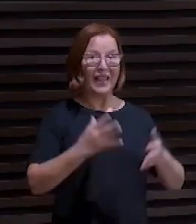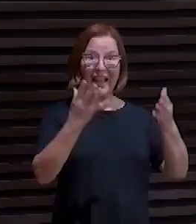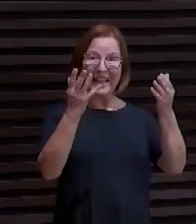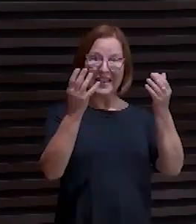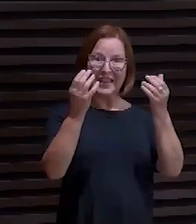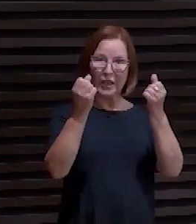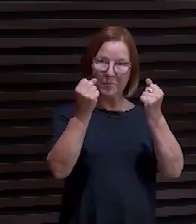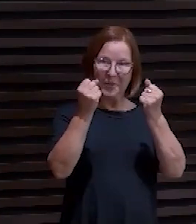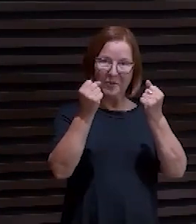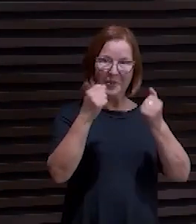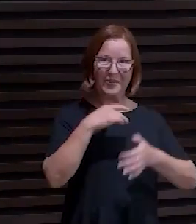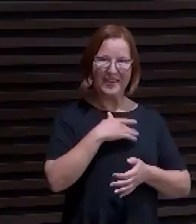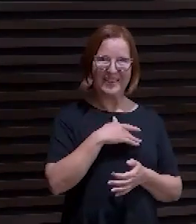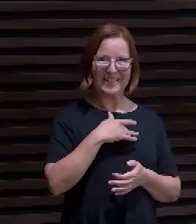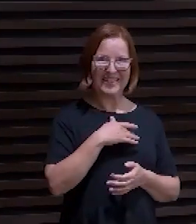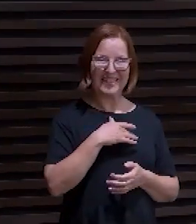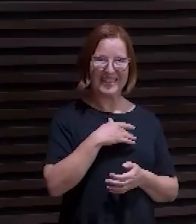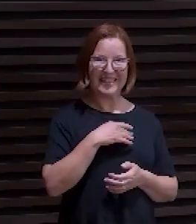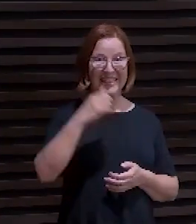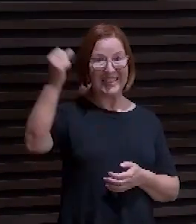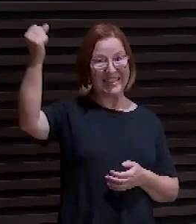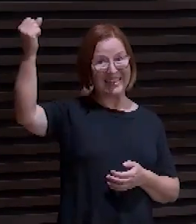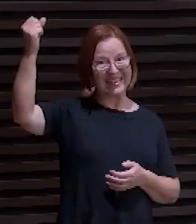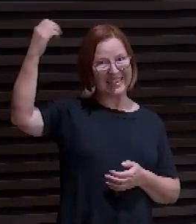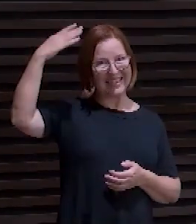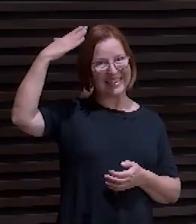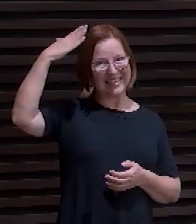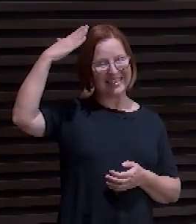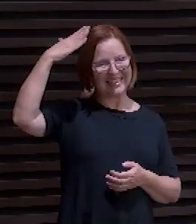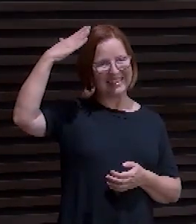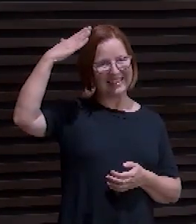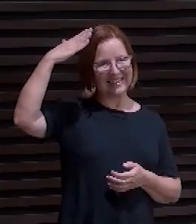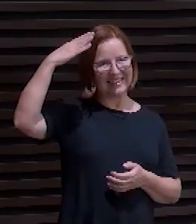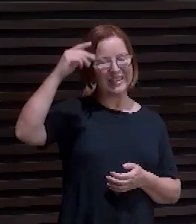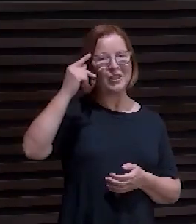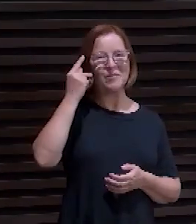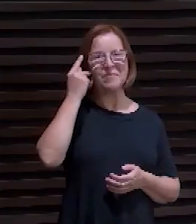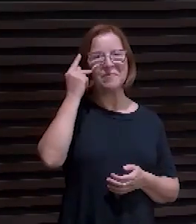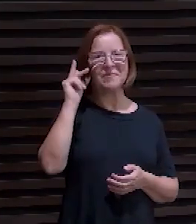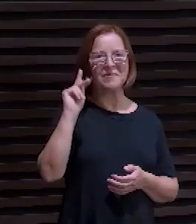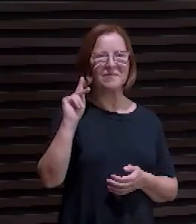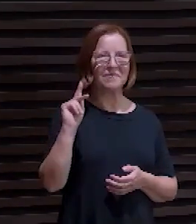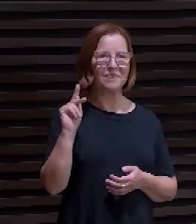Recebermos misericórdia e graça para